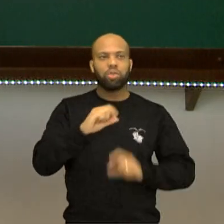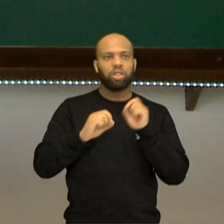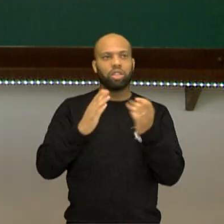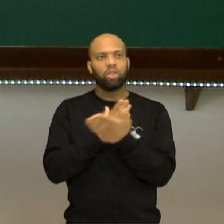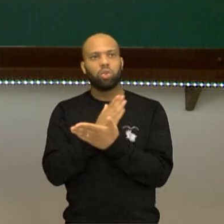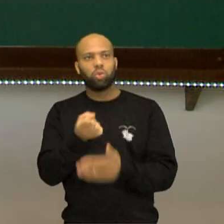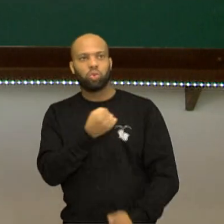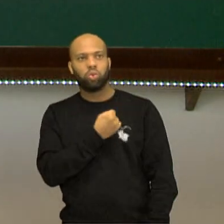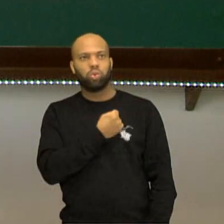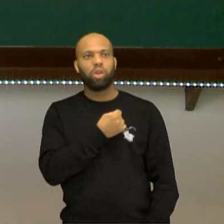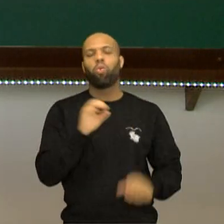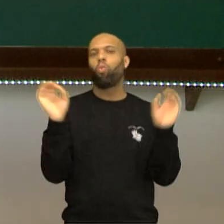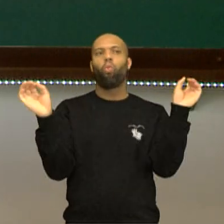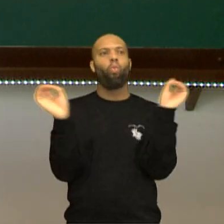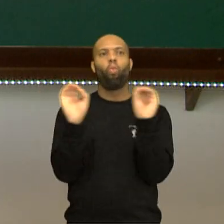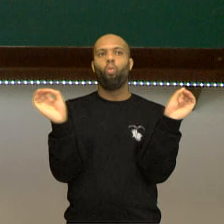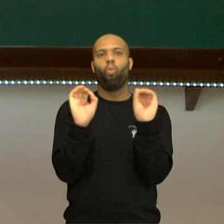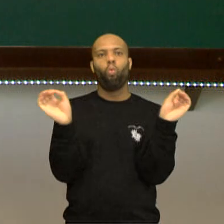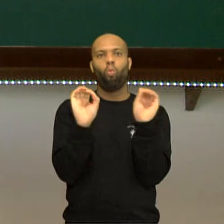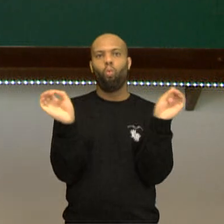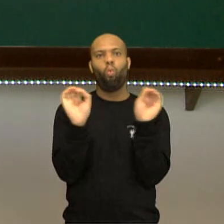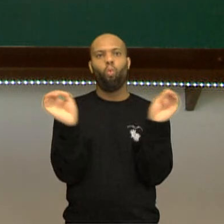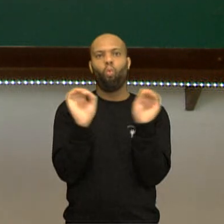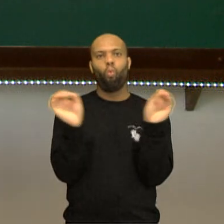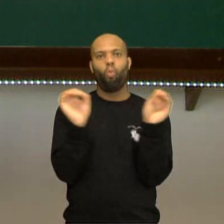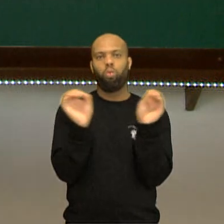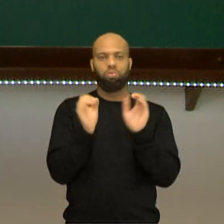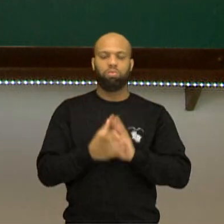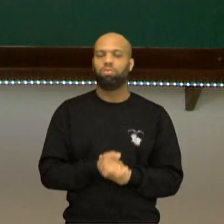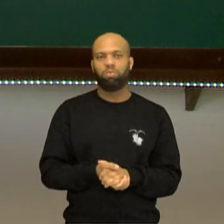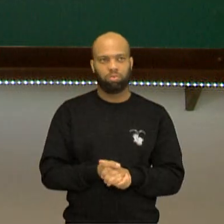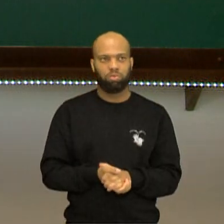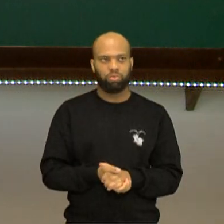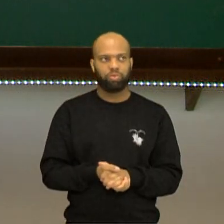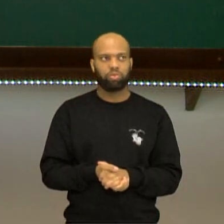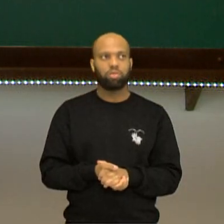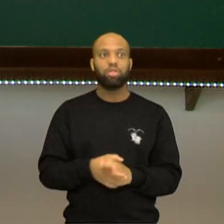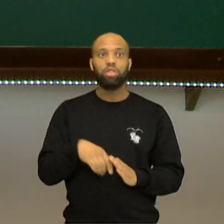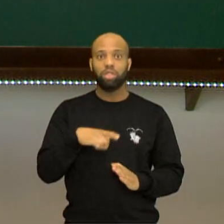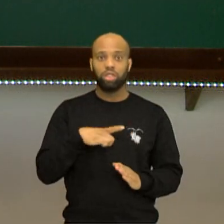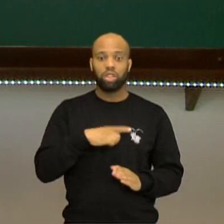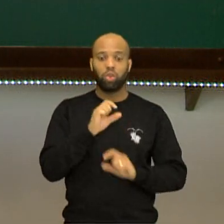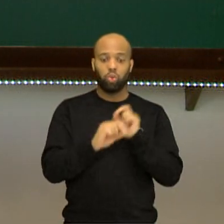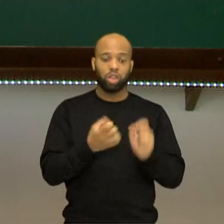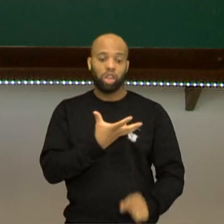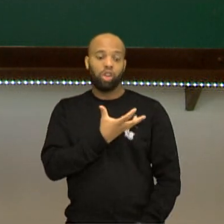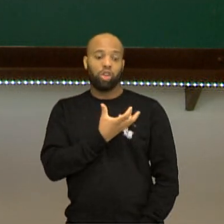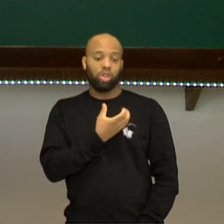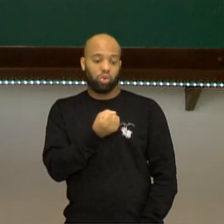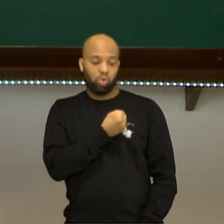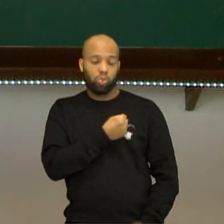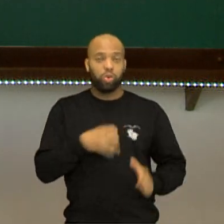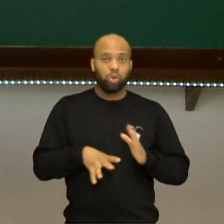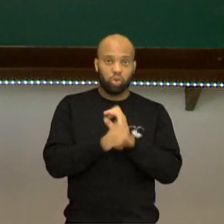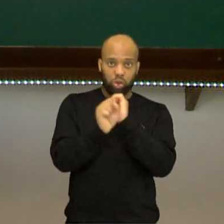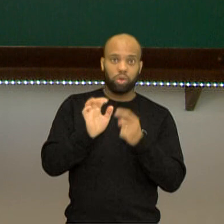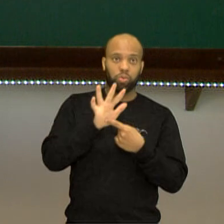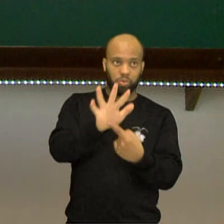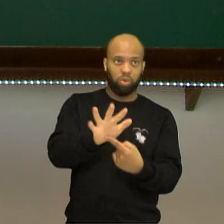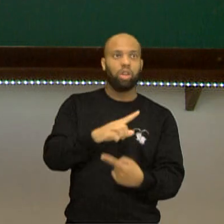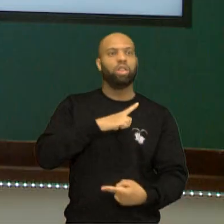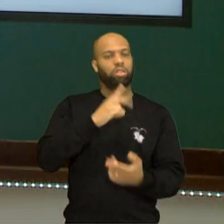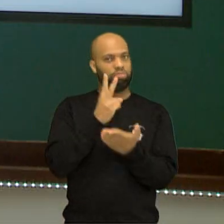mas nenhum. Nenhum tem a mesma velocidade. Pode ter o mesmo módulo, tem veículos que têm o mesmo módulo, veículos que têm a